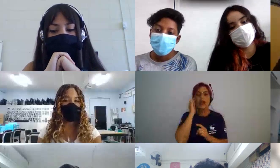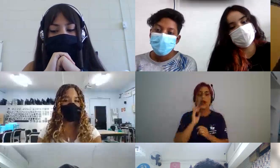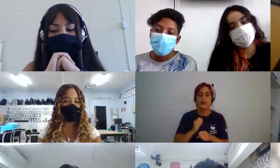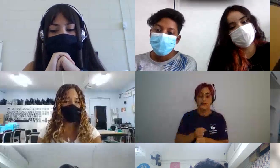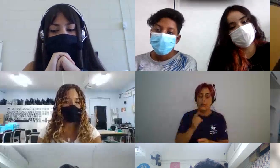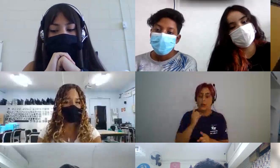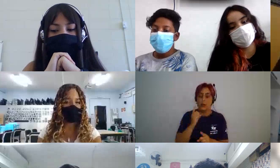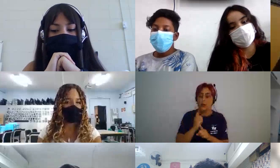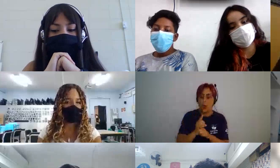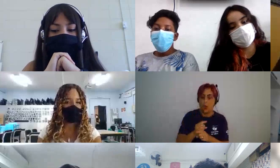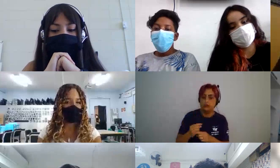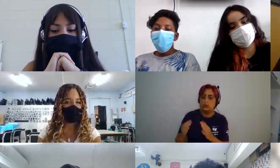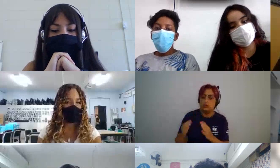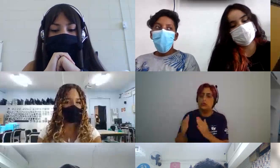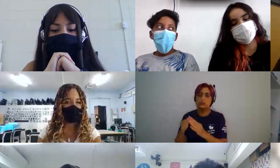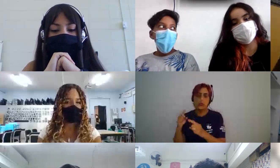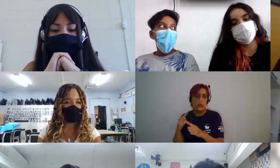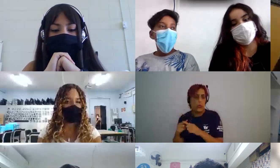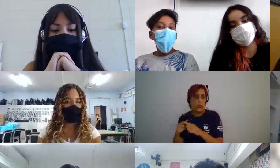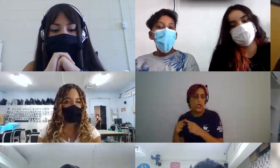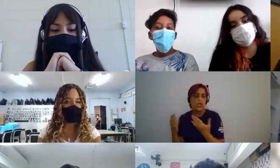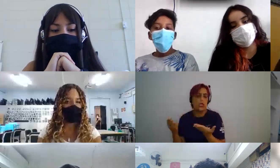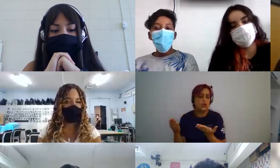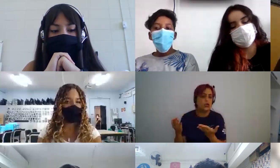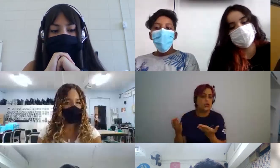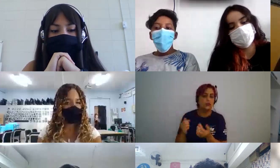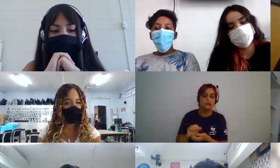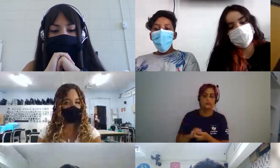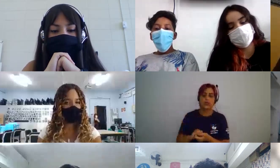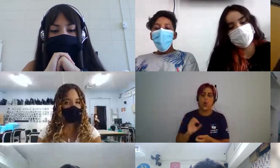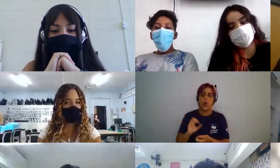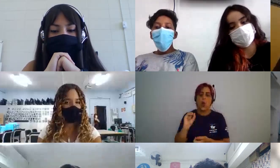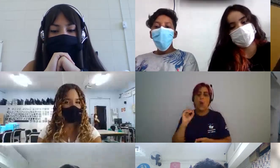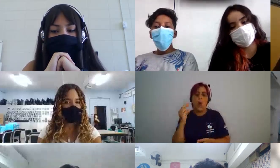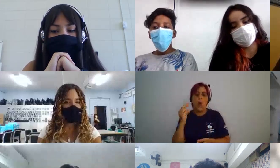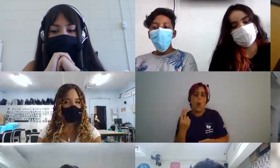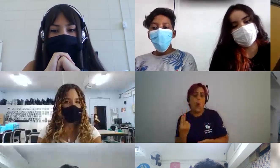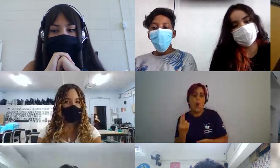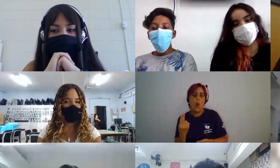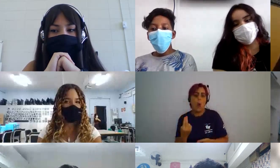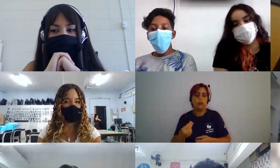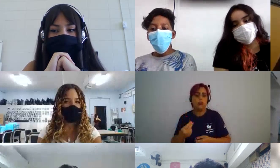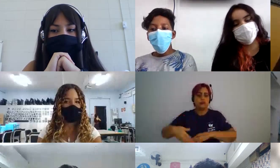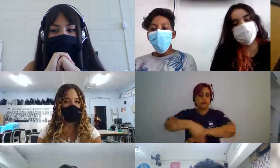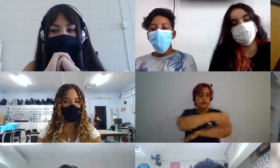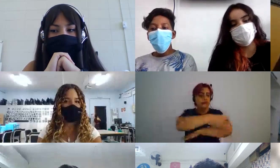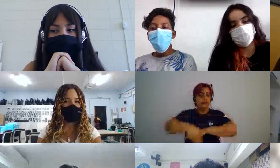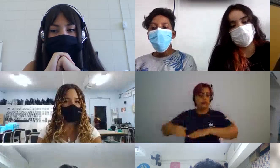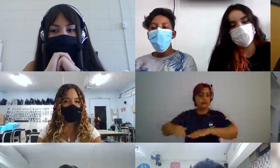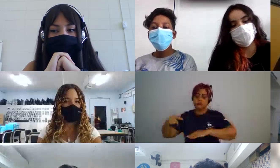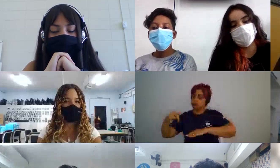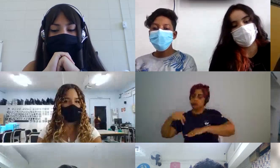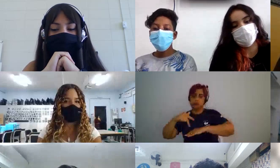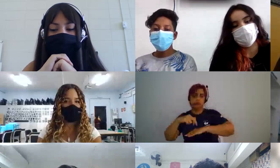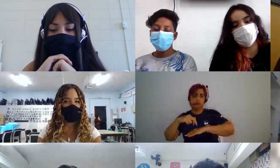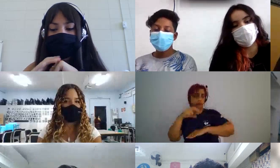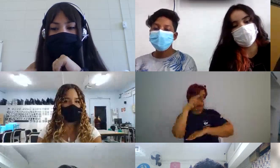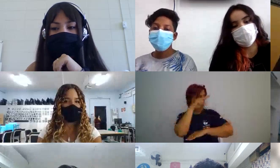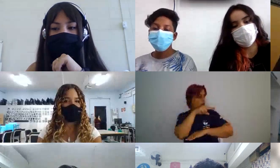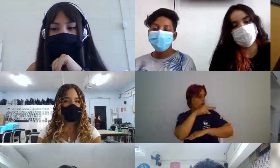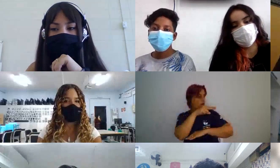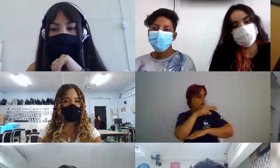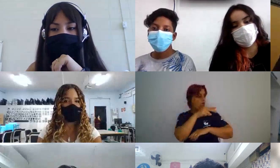faz o seu grupo de igreja, não interessa qual seja. Você deve encontrar isso andando na rua, no supermercado. A gente ainda tem